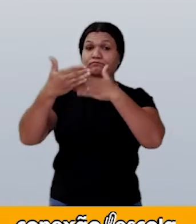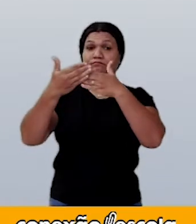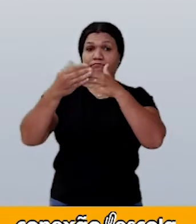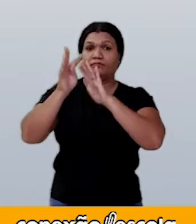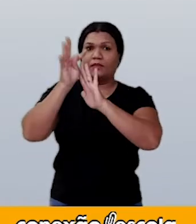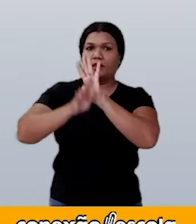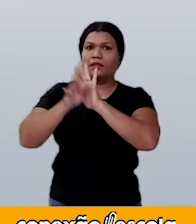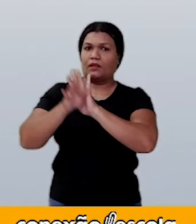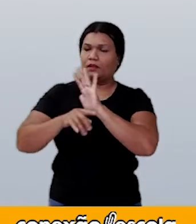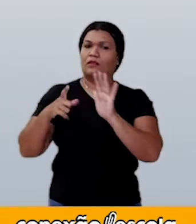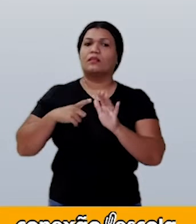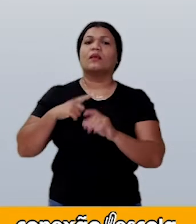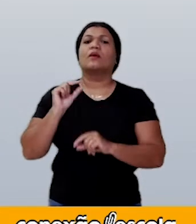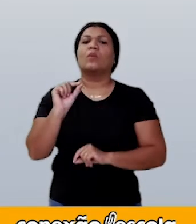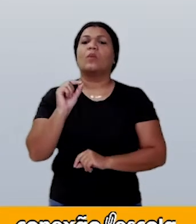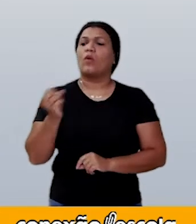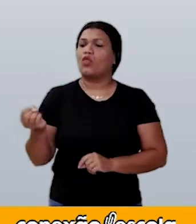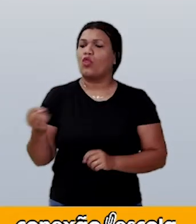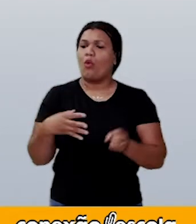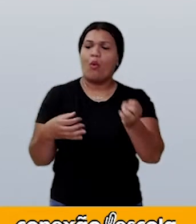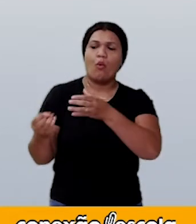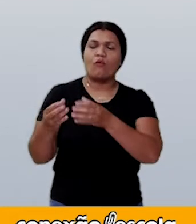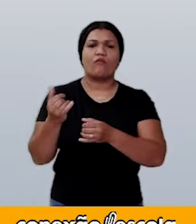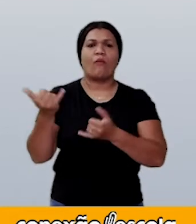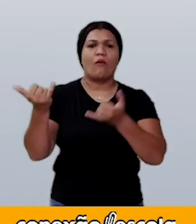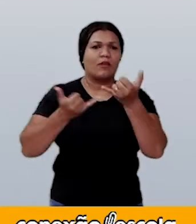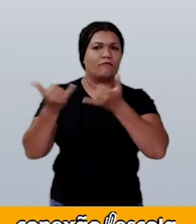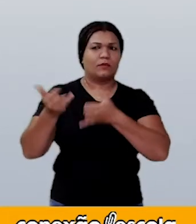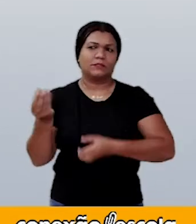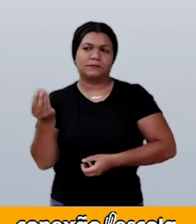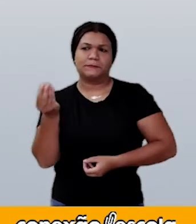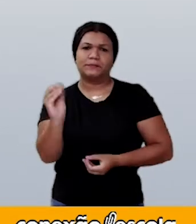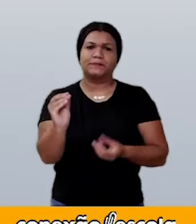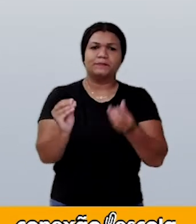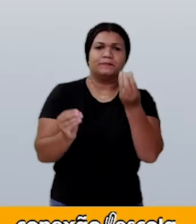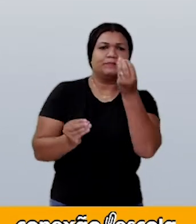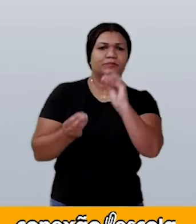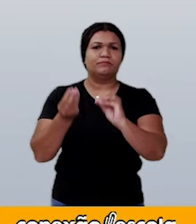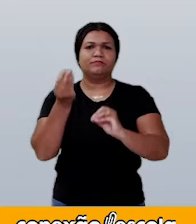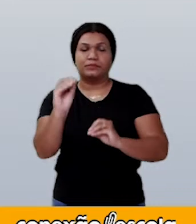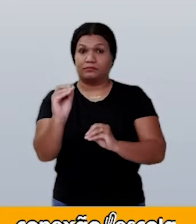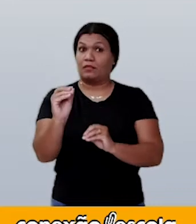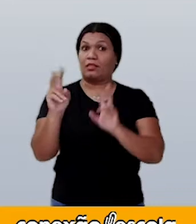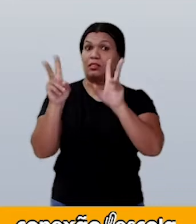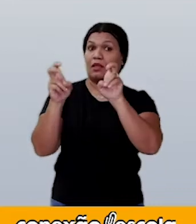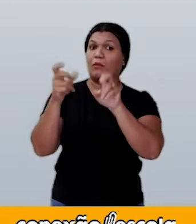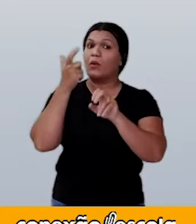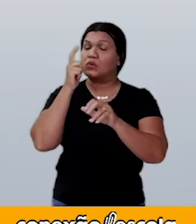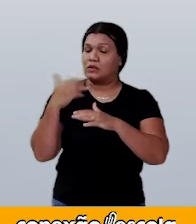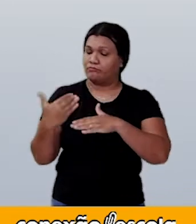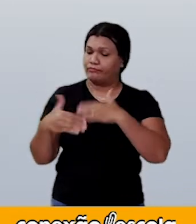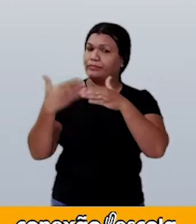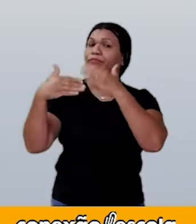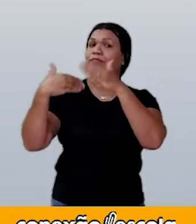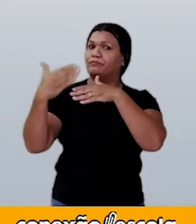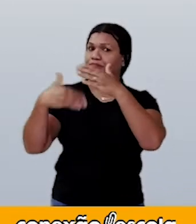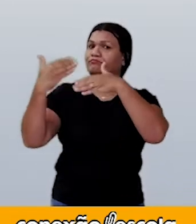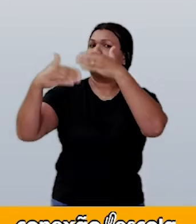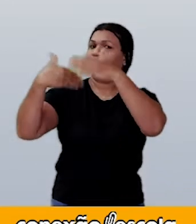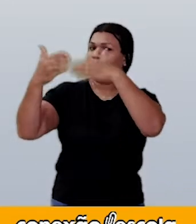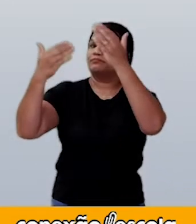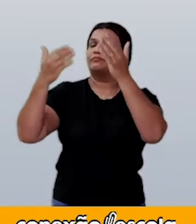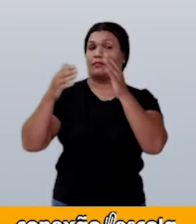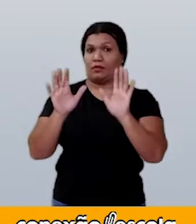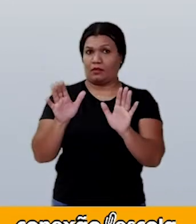dá pela inserção de novas informações que fazem com que o tema seja desenvolvido nele.